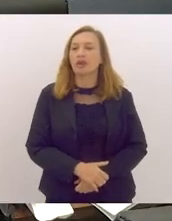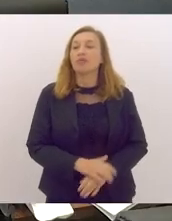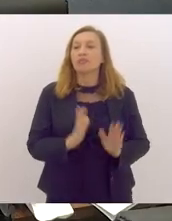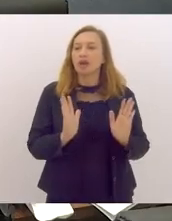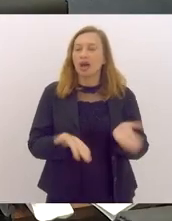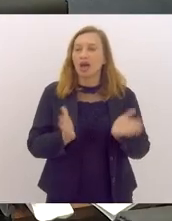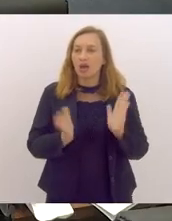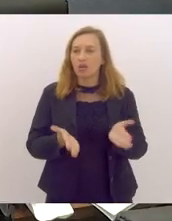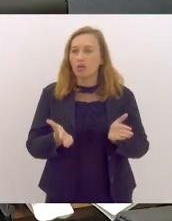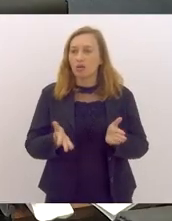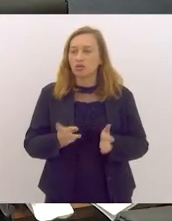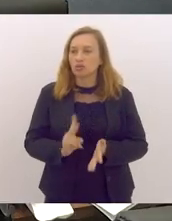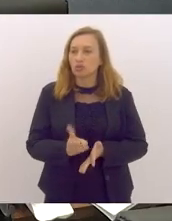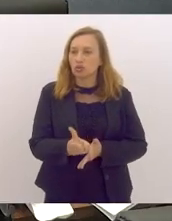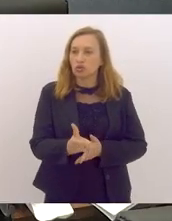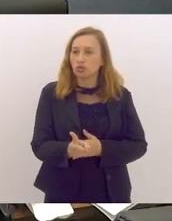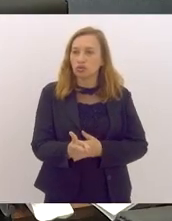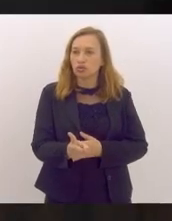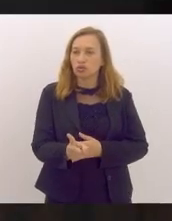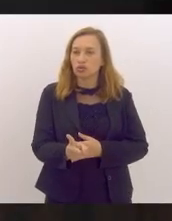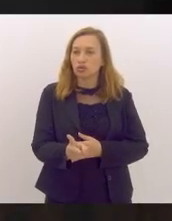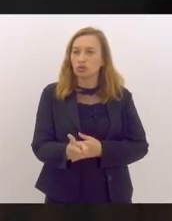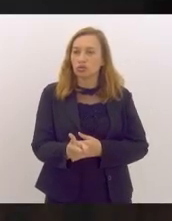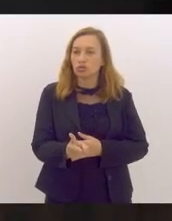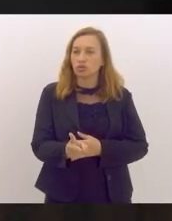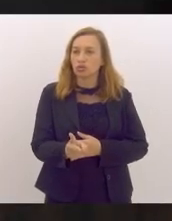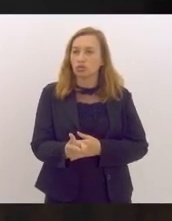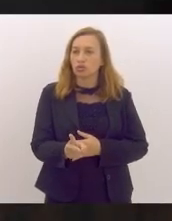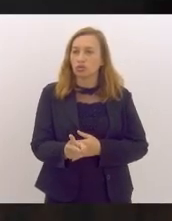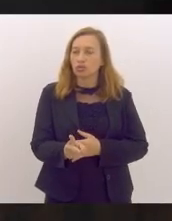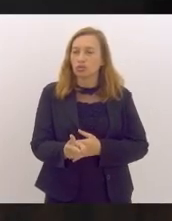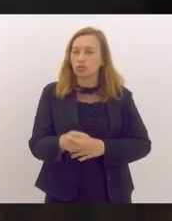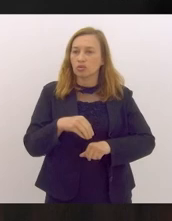Agora, os mantidos com destaques.